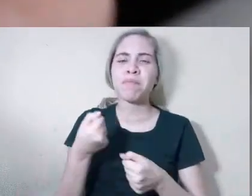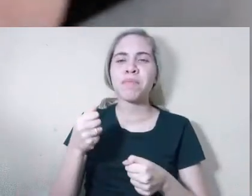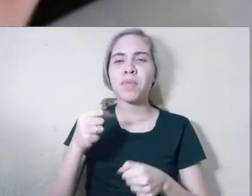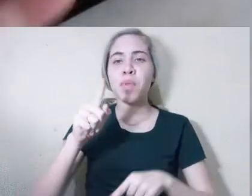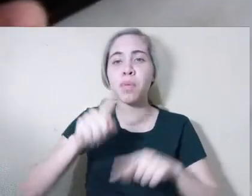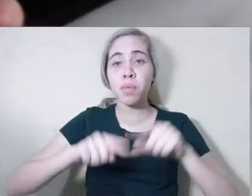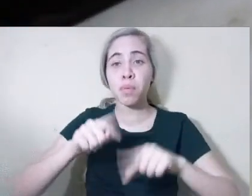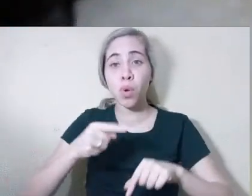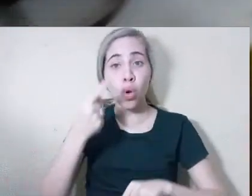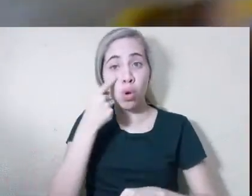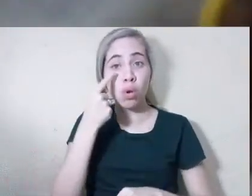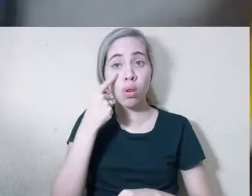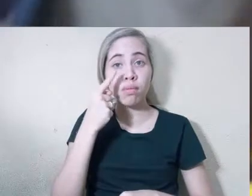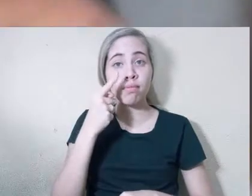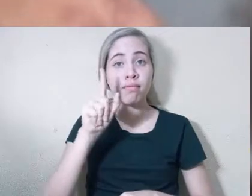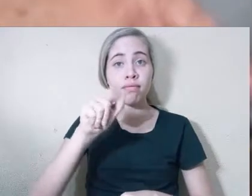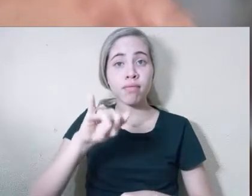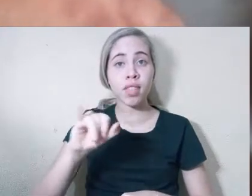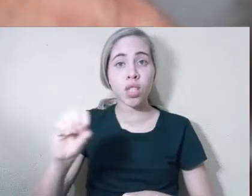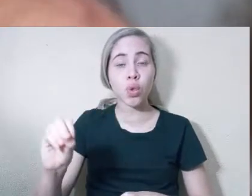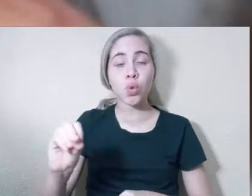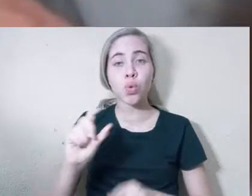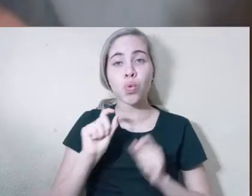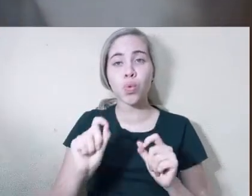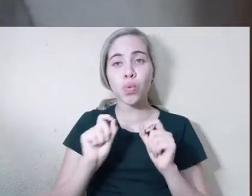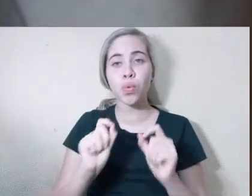espetacular, as ferramentas são essas, ó.